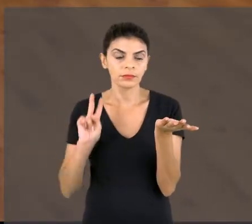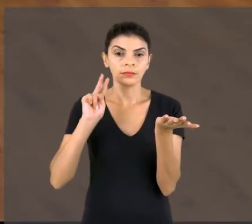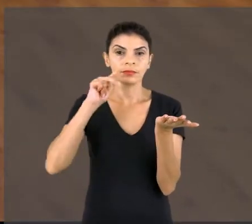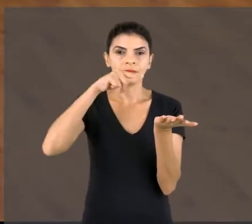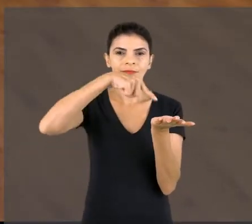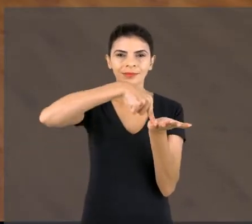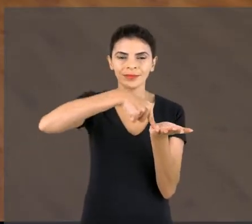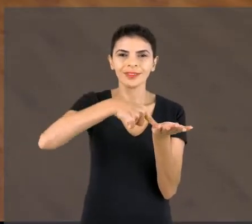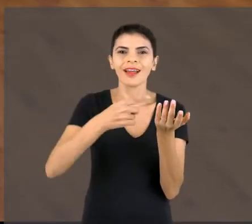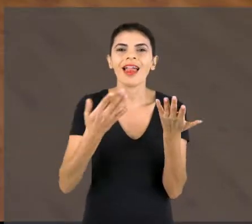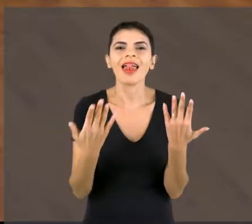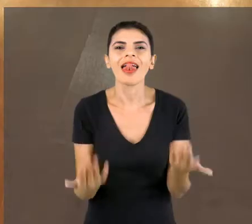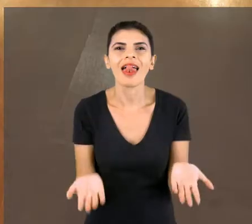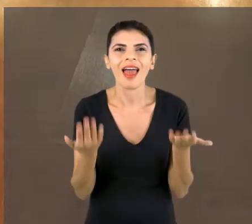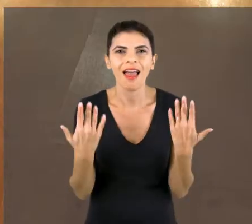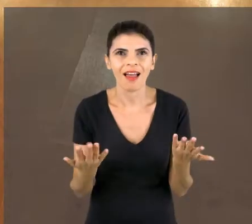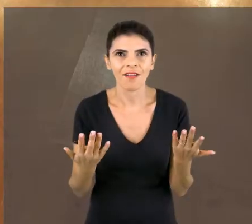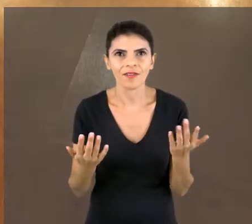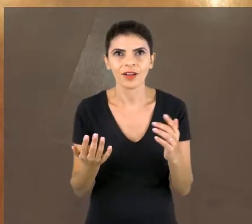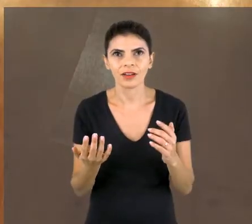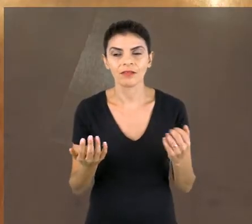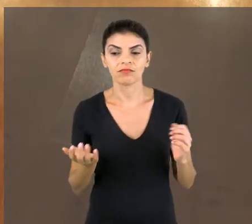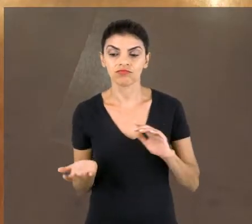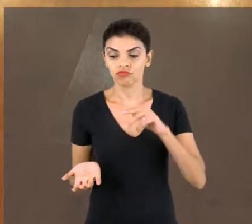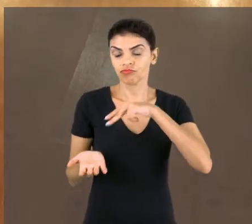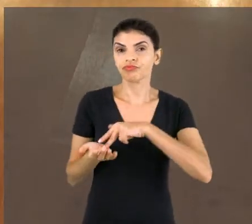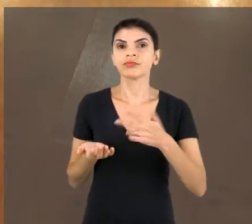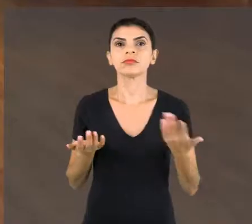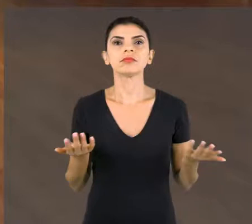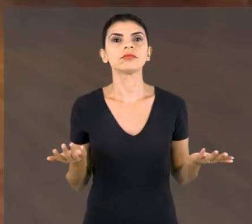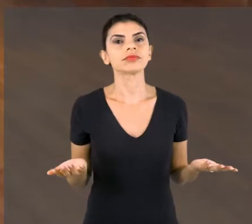Essa perna tá leve e vou entregar.